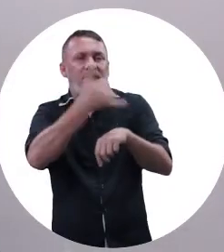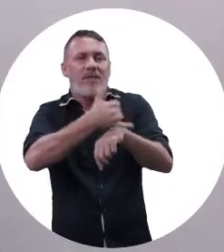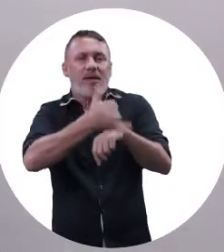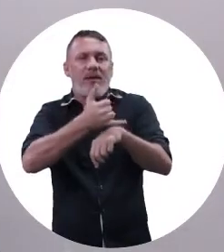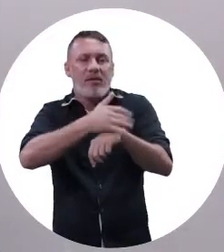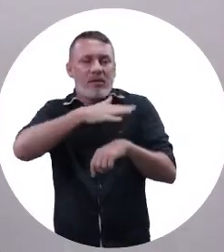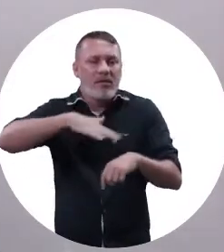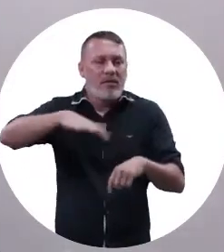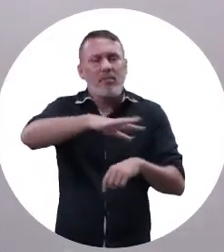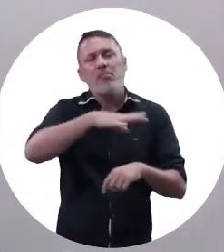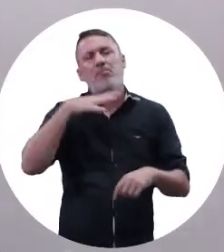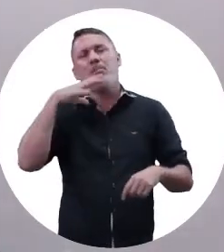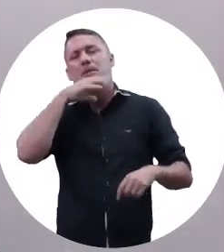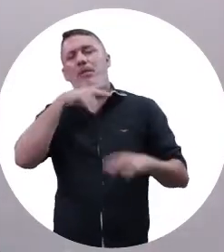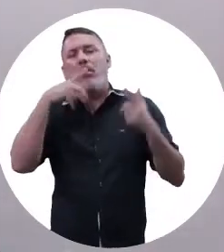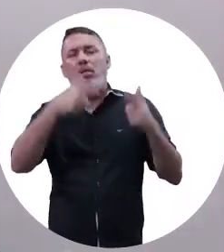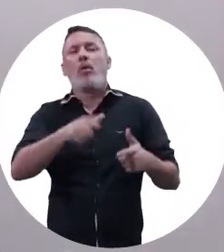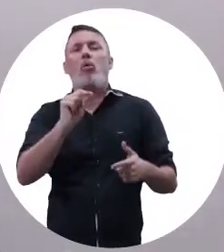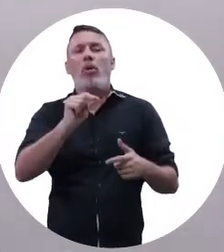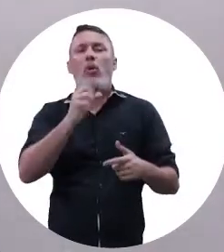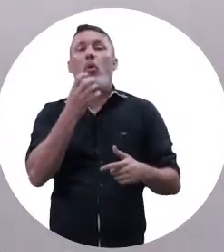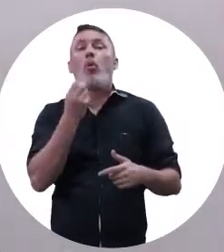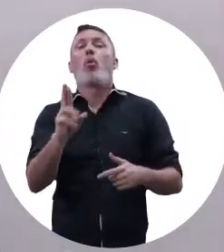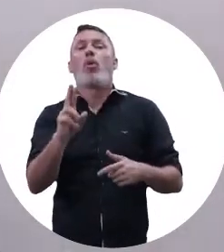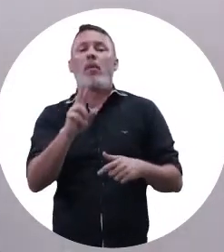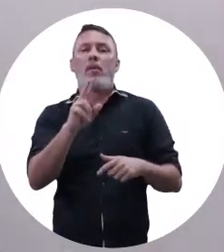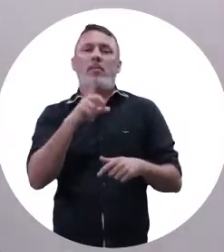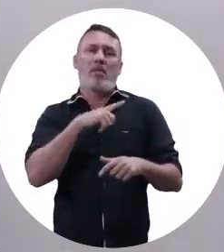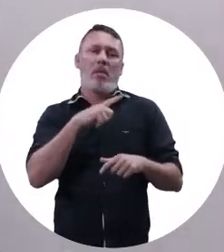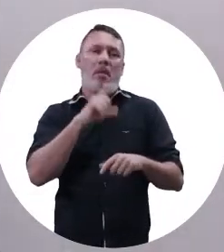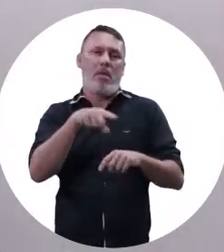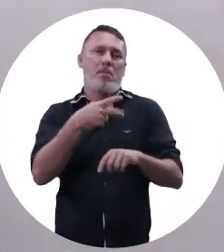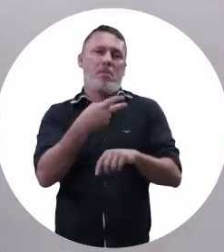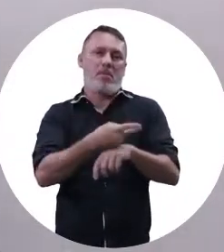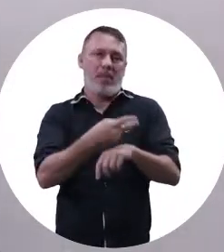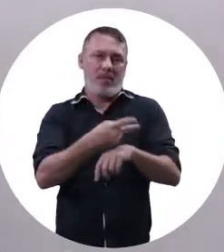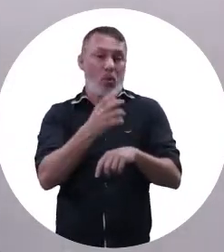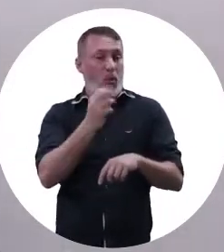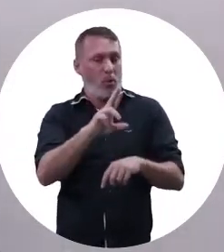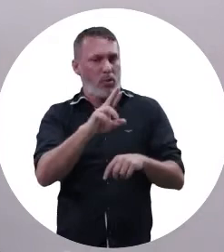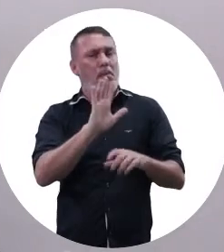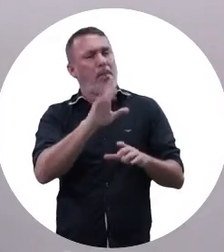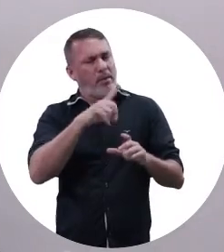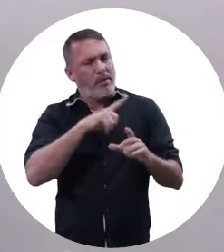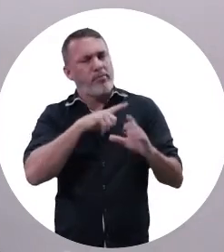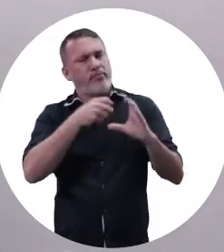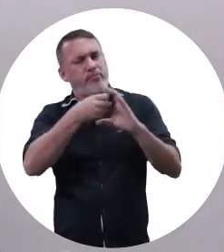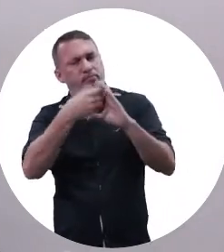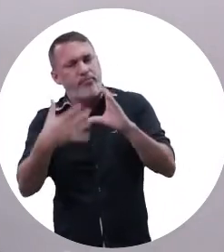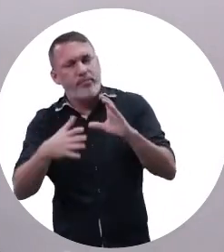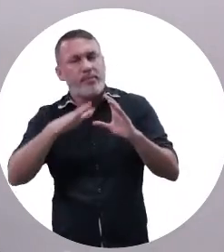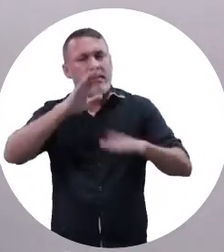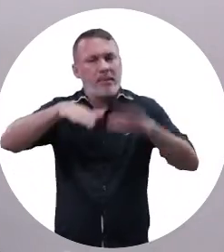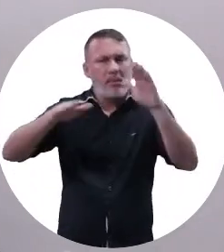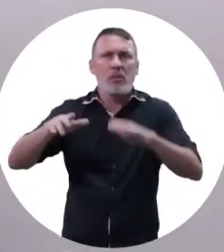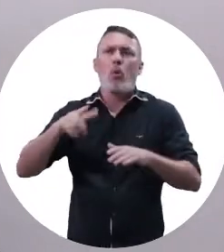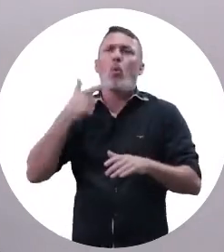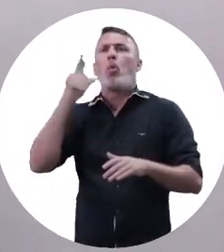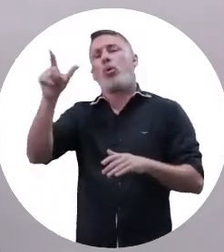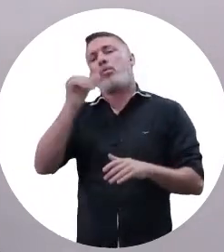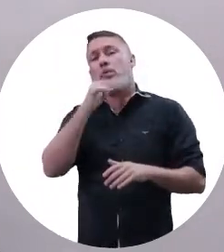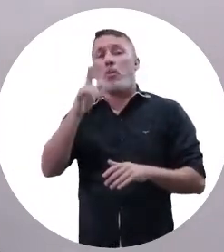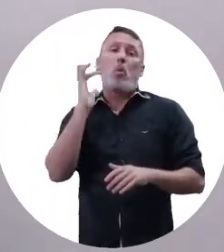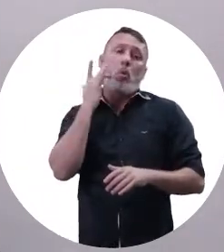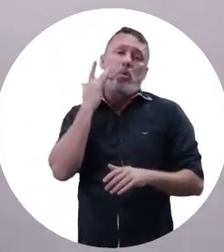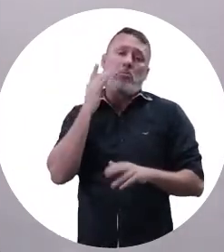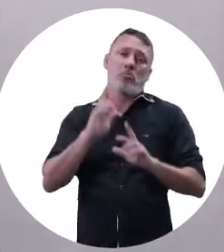metálicas têm a cor prata como sua principal característica, mas existem alguns elementos que têm suas cores derivadas.